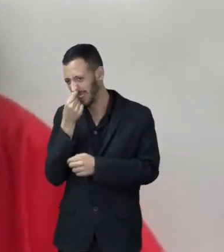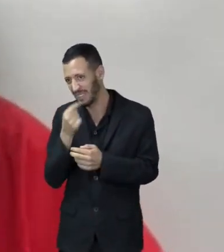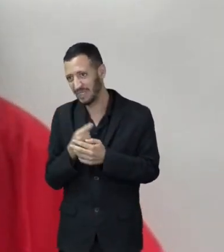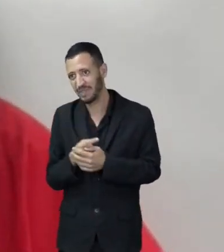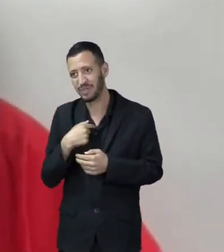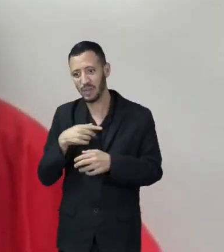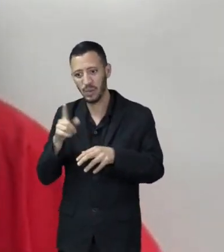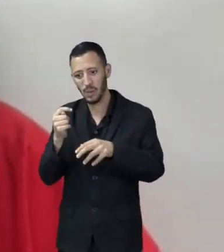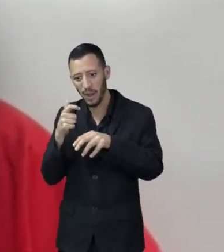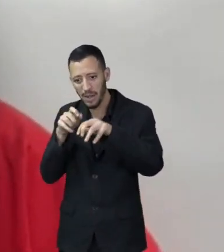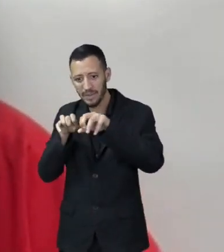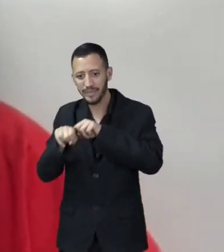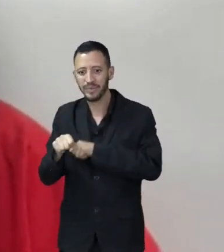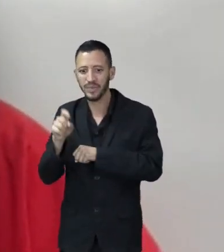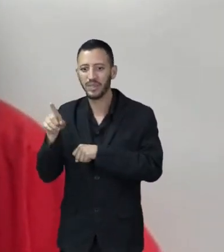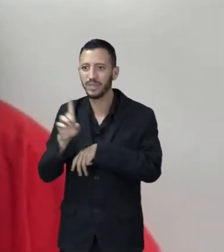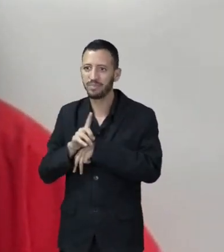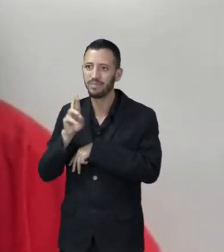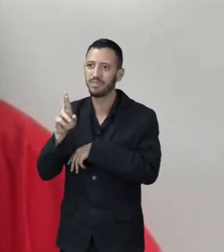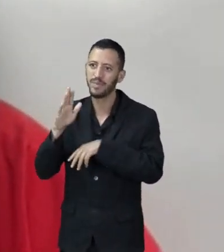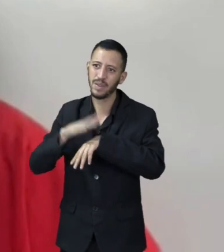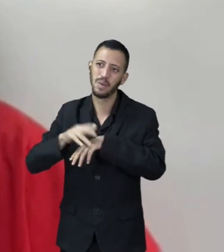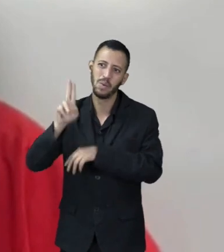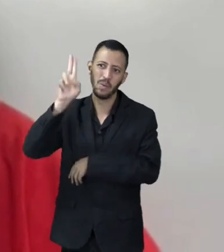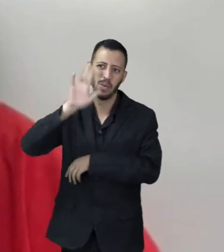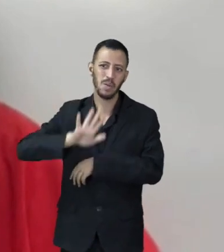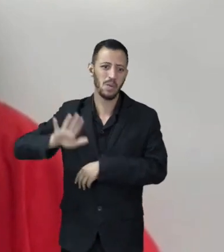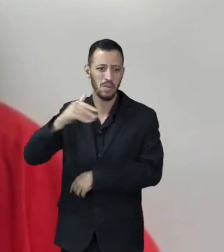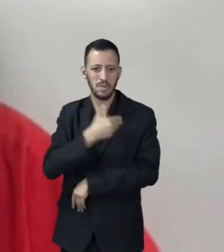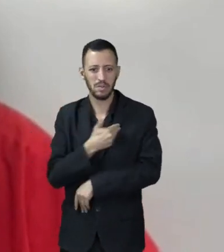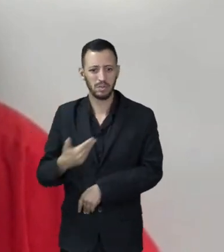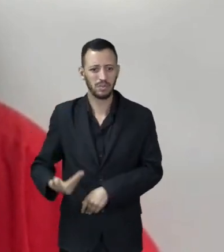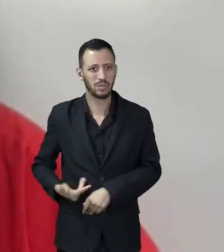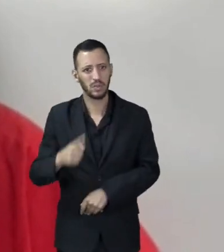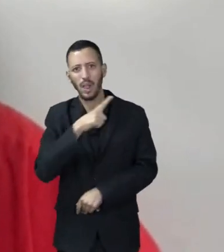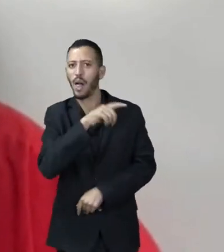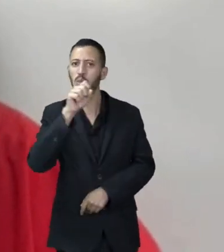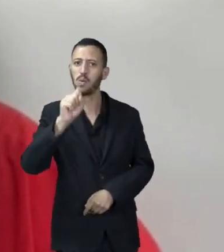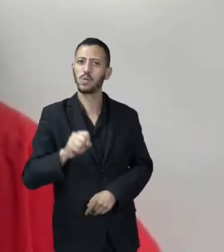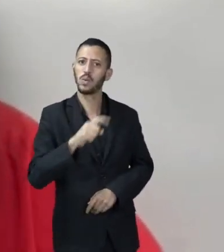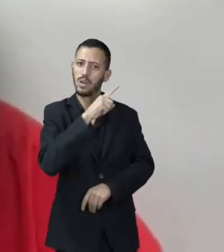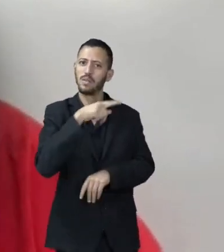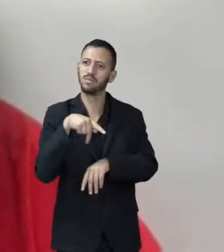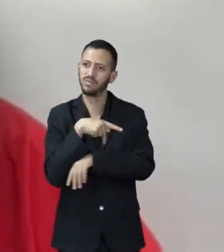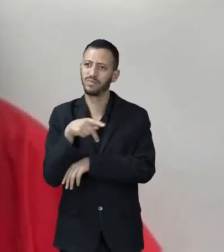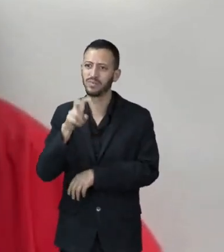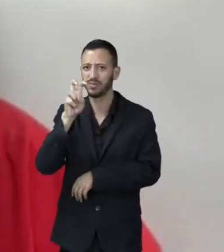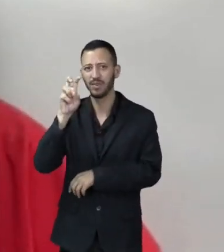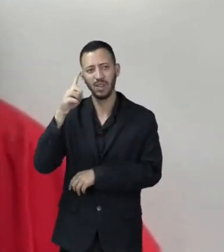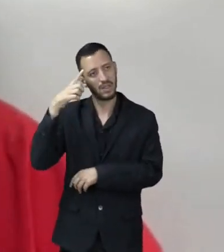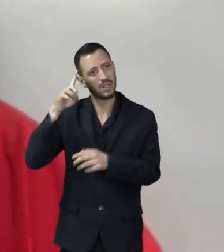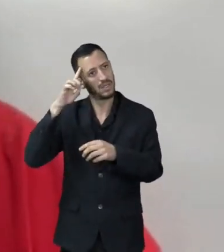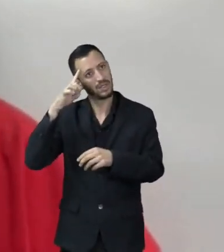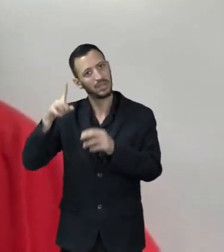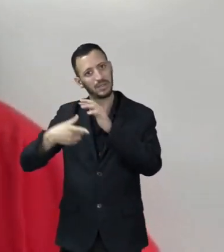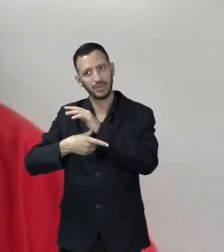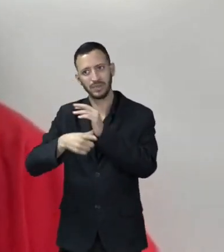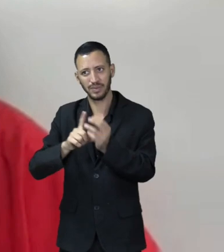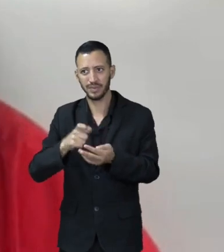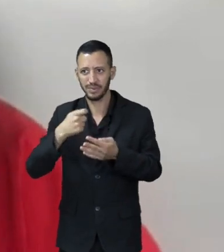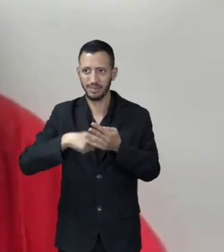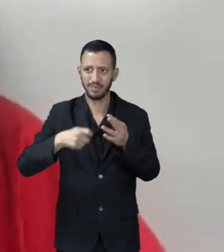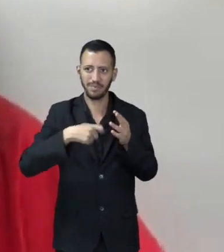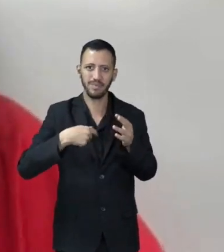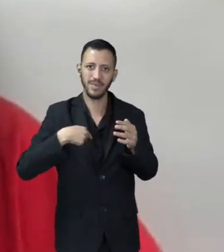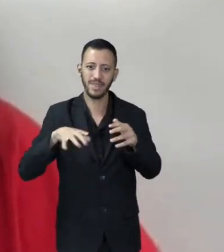Douta Universidade Estadual de Ponta Grossa, uma das maiores universidades públicas do sul do país, e 5 dias antes de eu assinar o